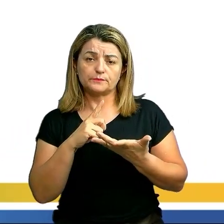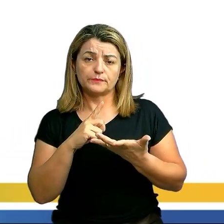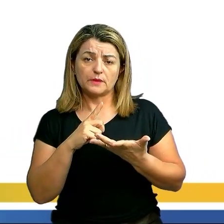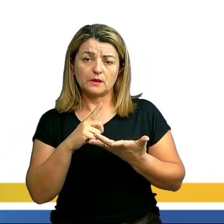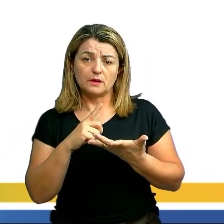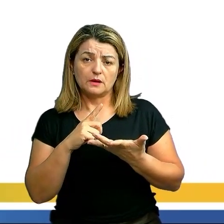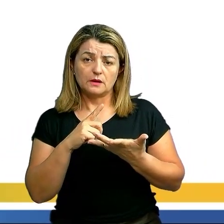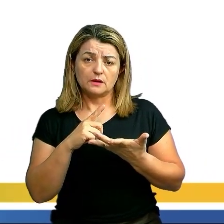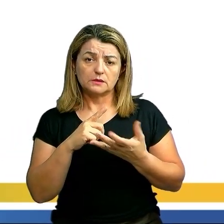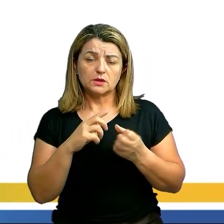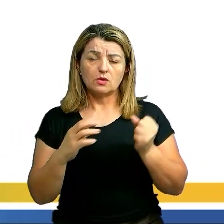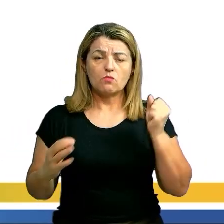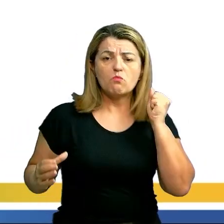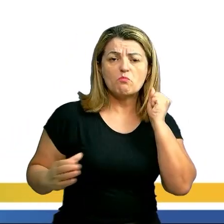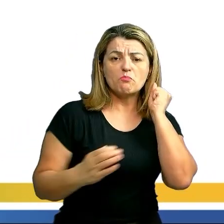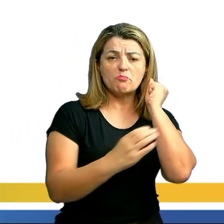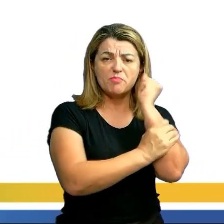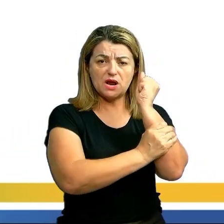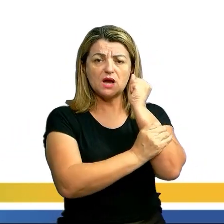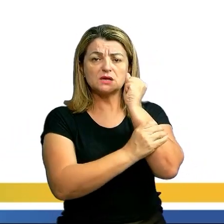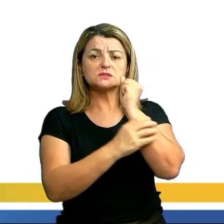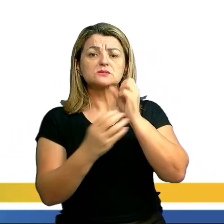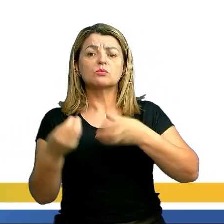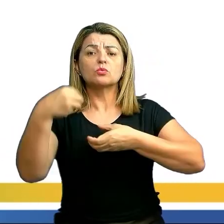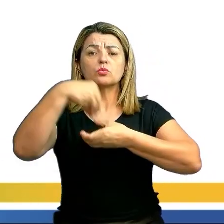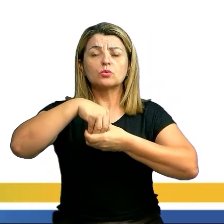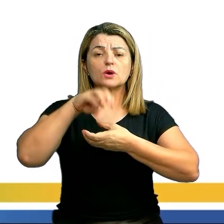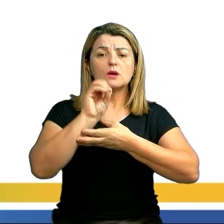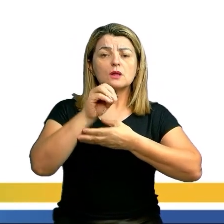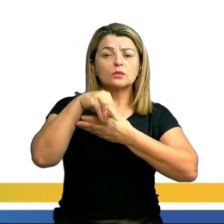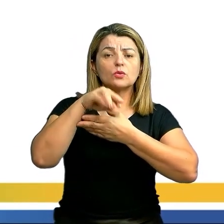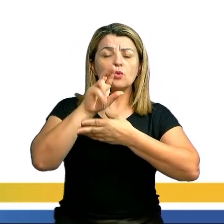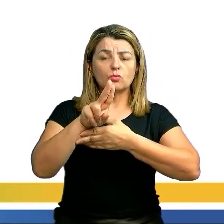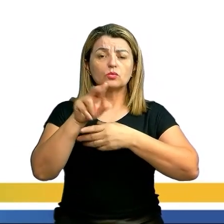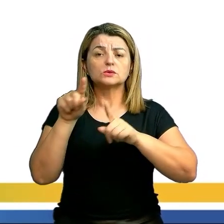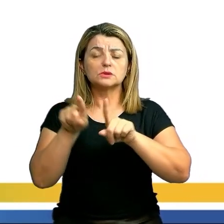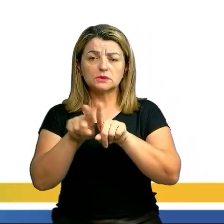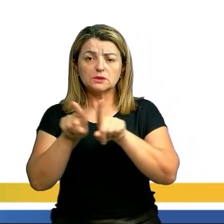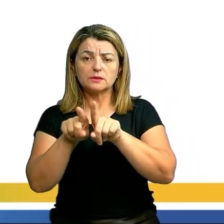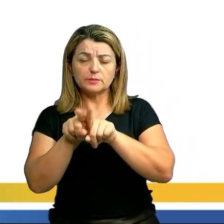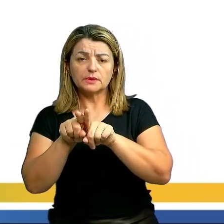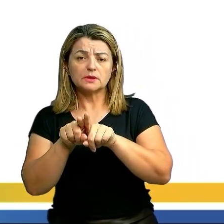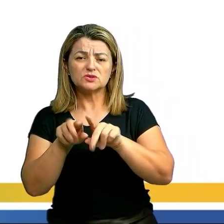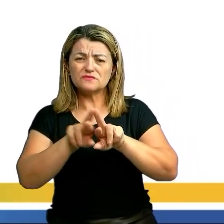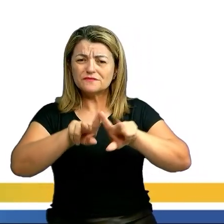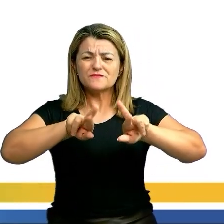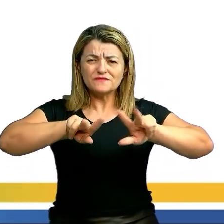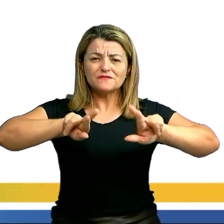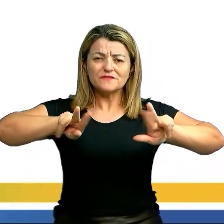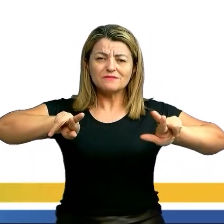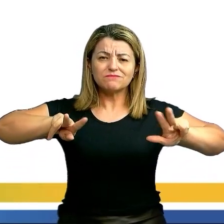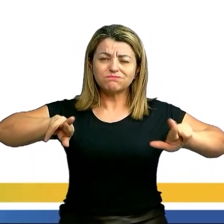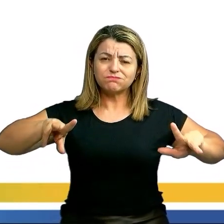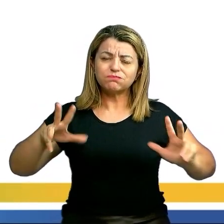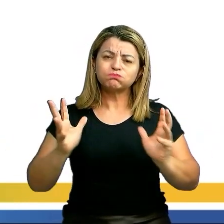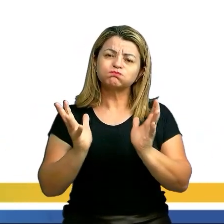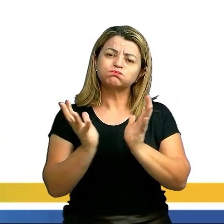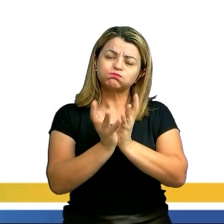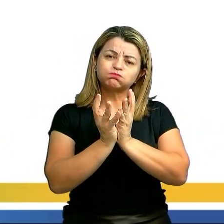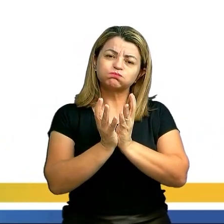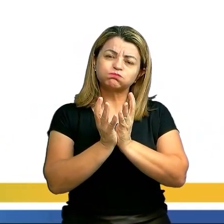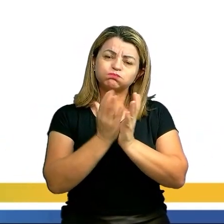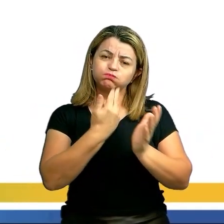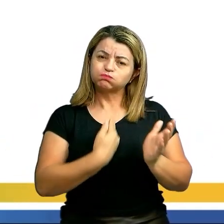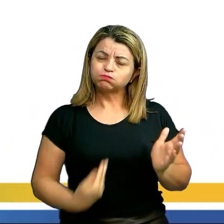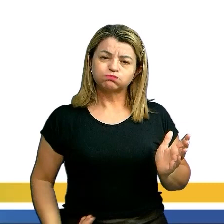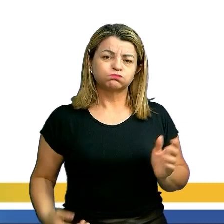tem aí um braço na ONU Mulheres, falando das questões antirracistas, o WWF, o SOS Amazônia e o Greenpeace, que estão